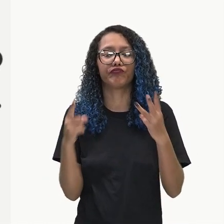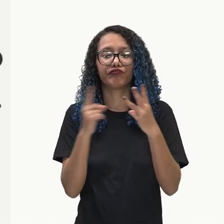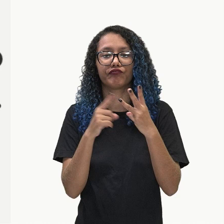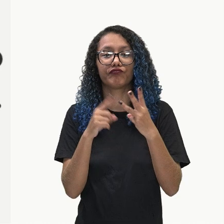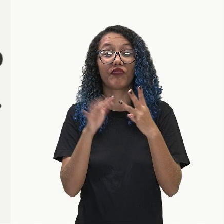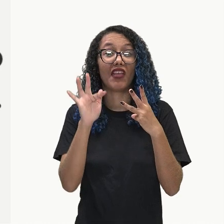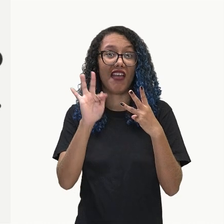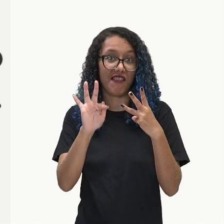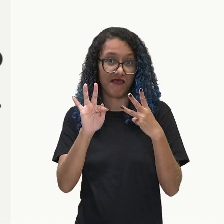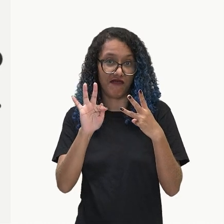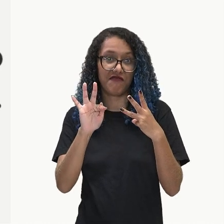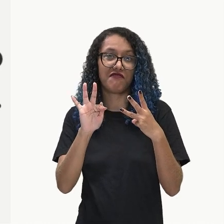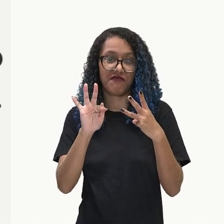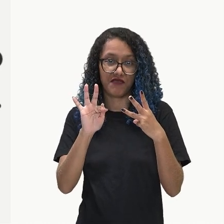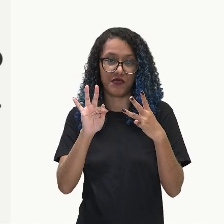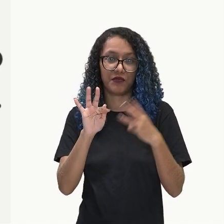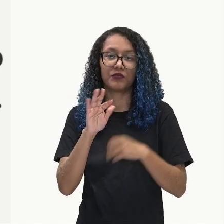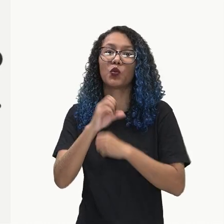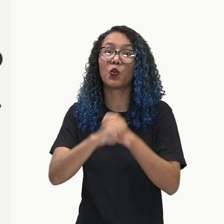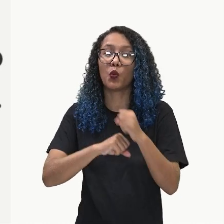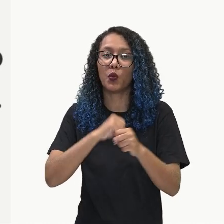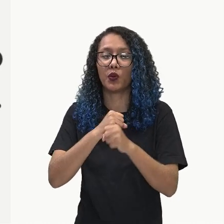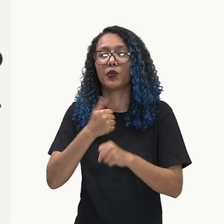Fahrenheit, em